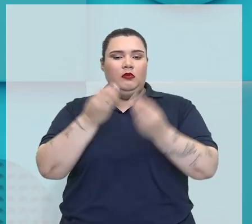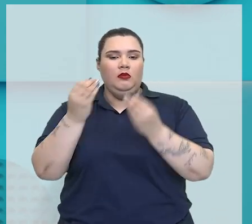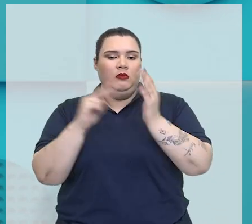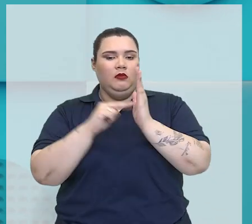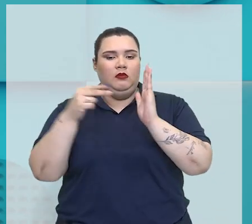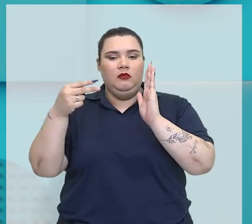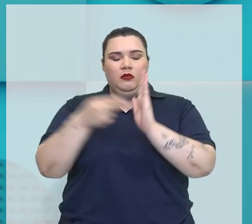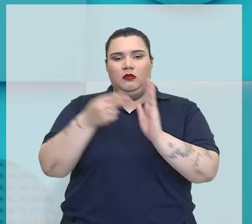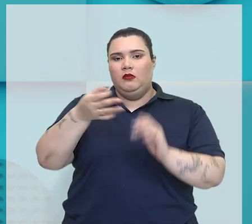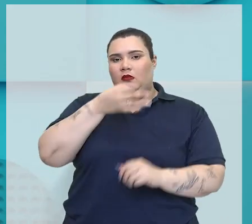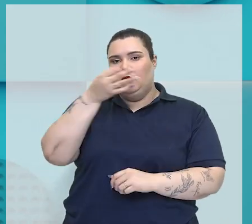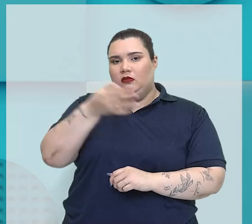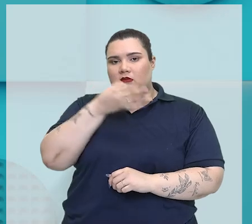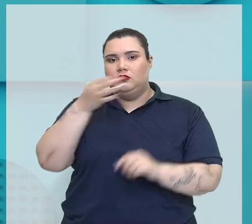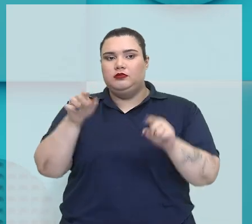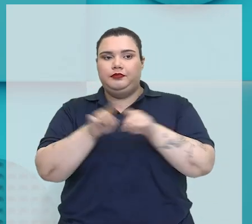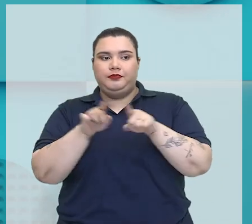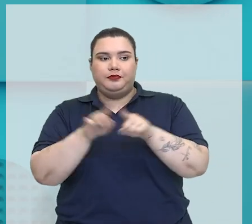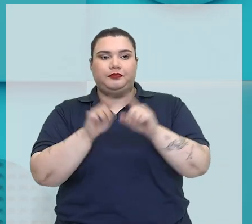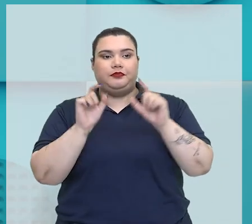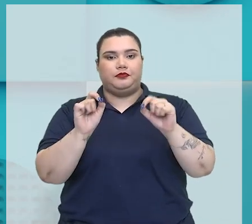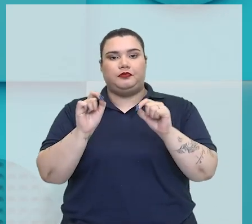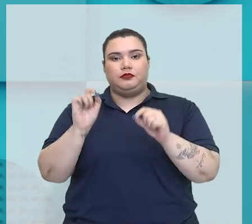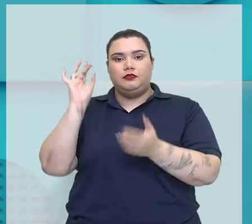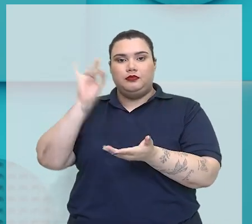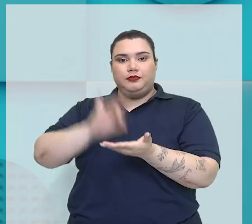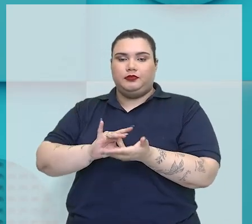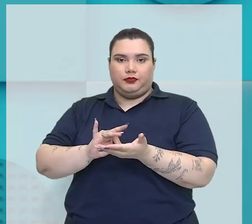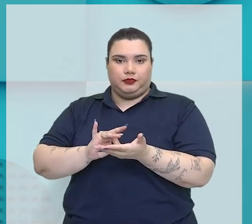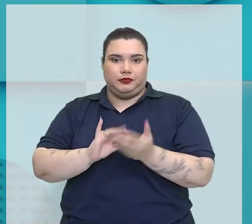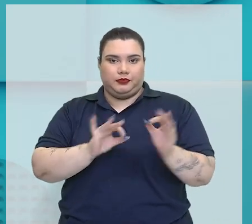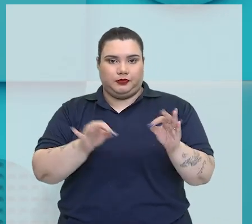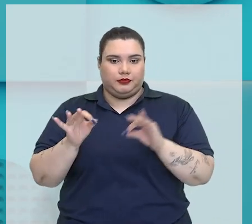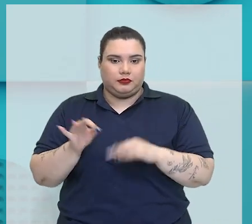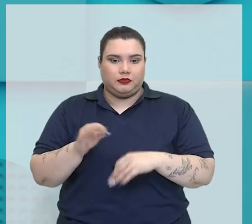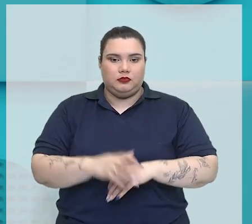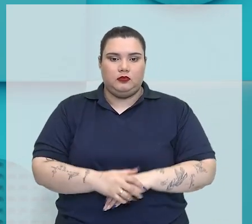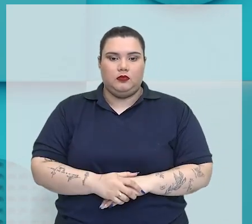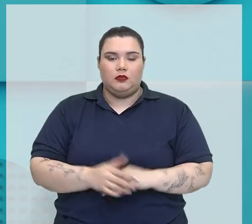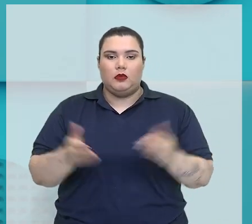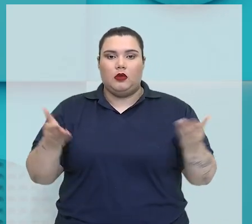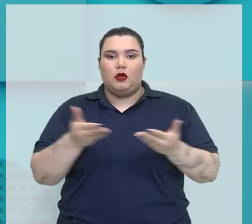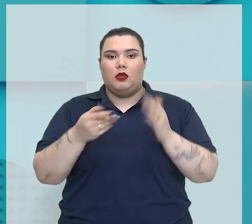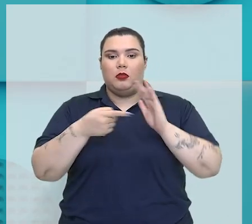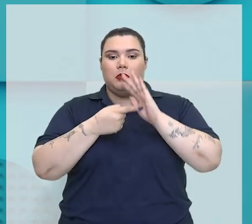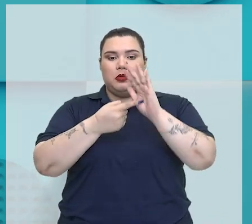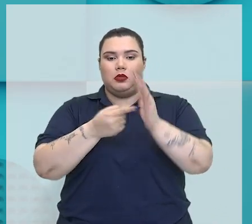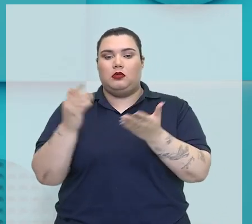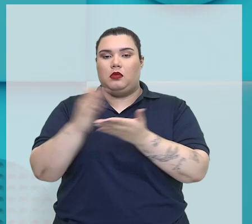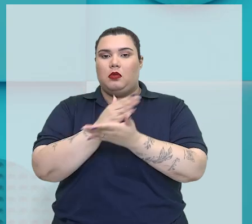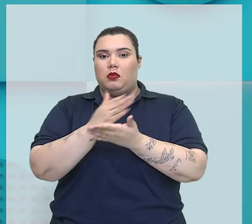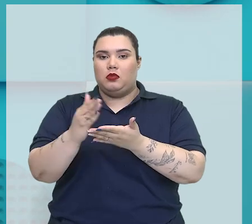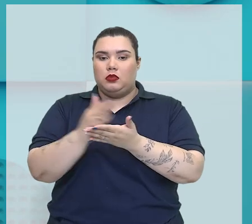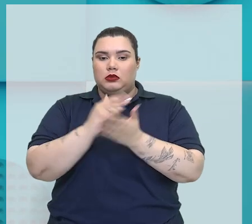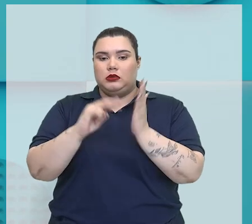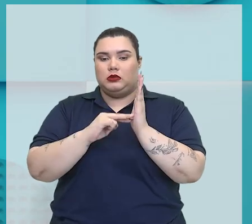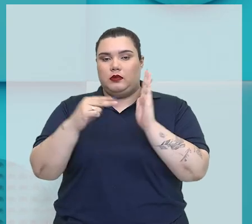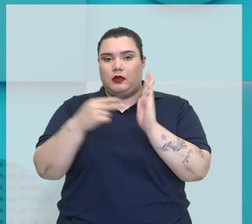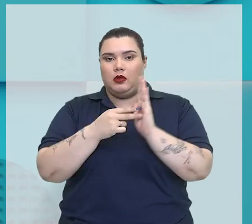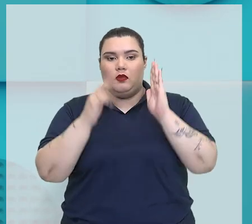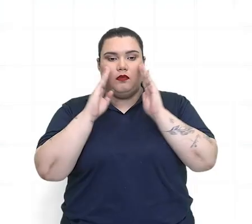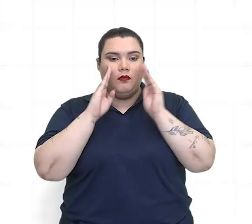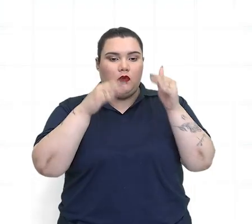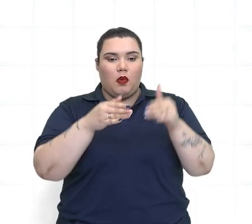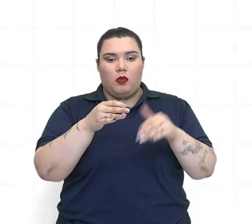de opinião e fato, a diferença. Então, vamos ver alguns sentidos para